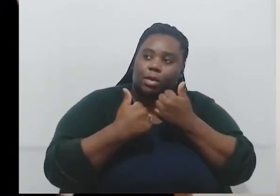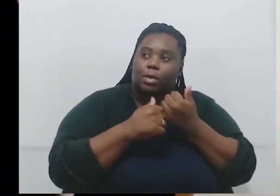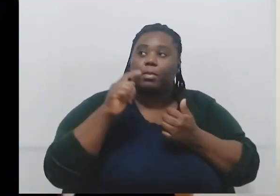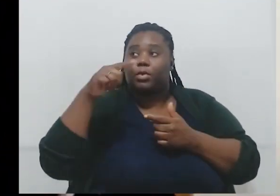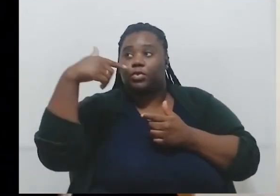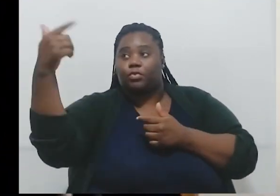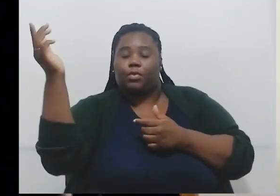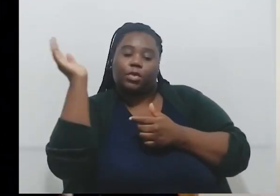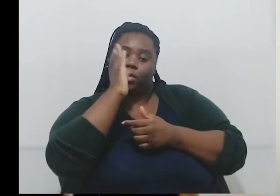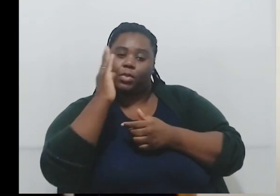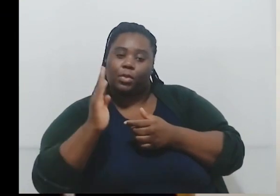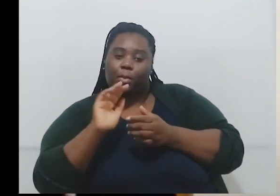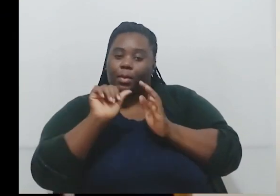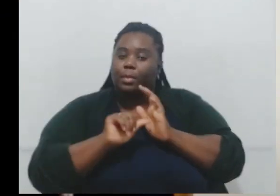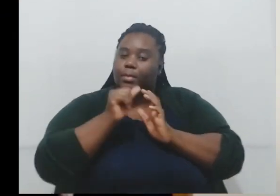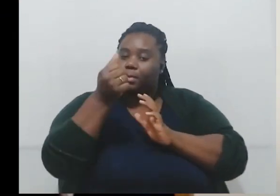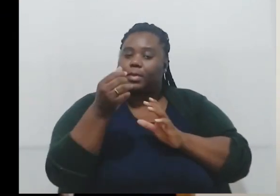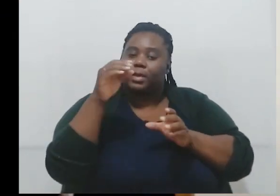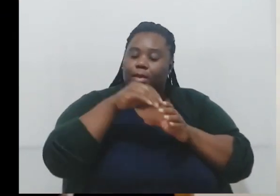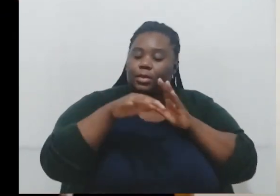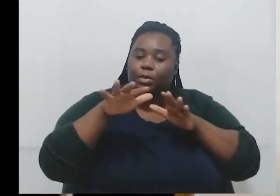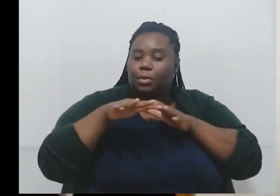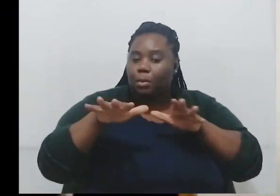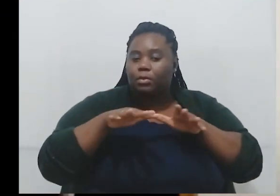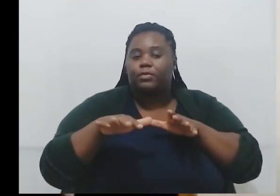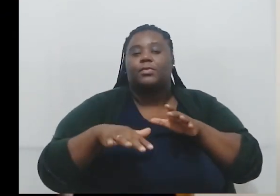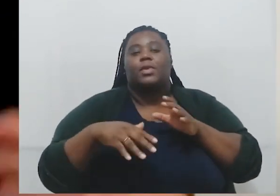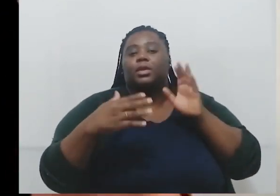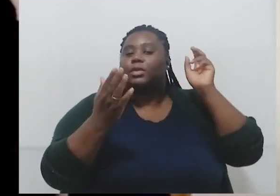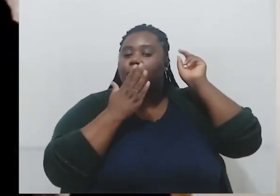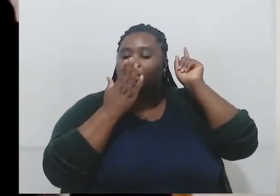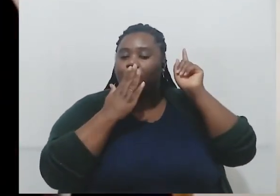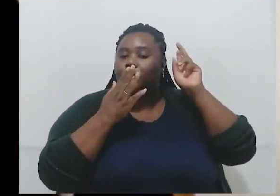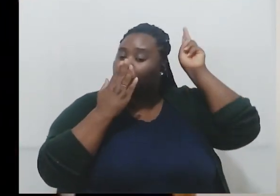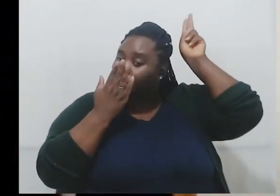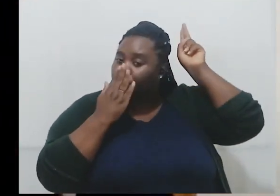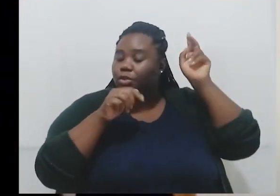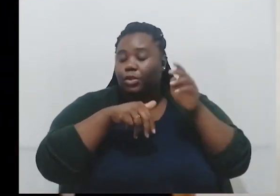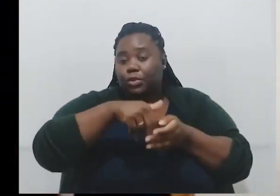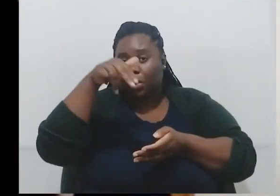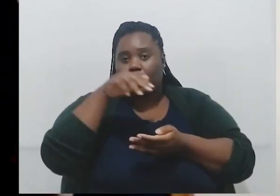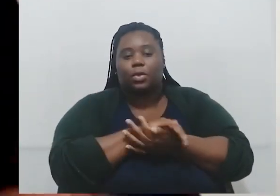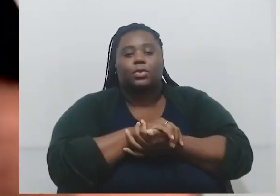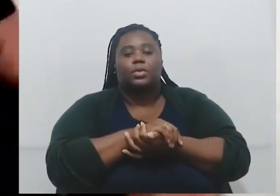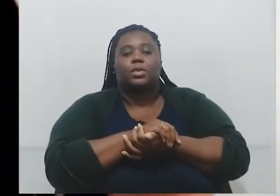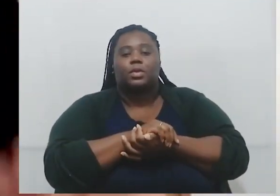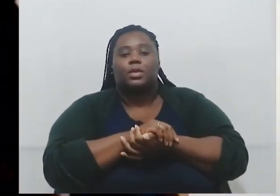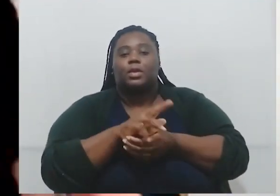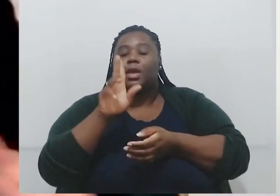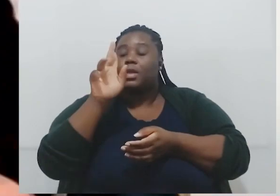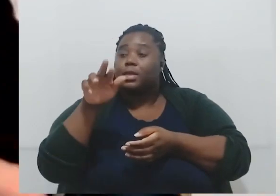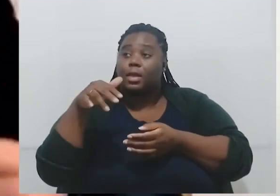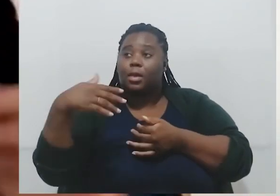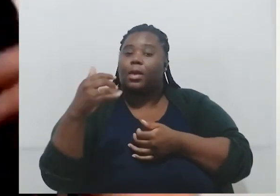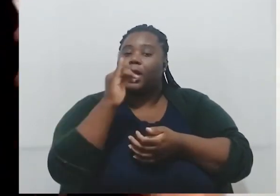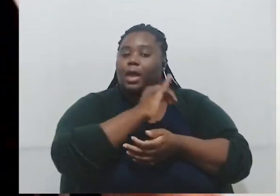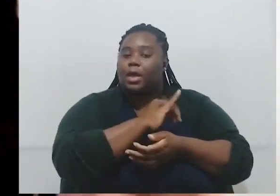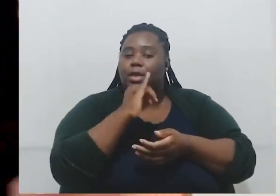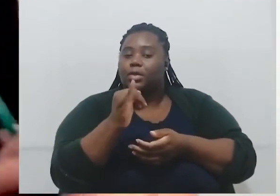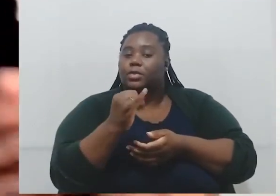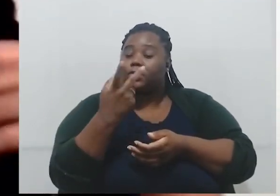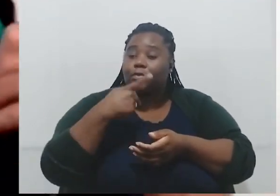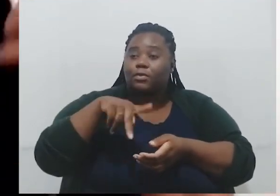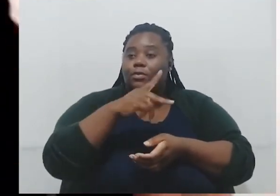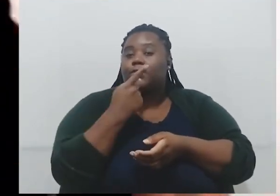primeira vez dentro do movimento indígena do Rio Grande do Norte, e aí foi a instituição